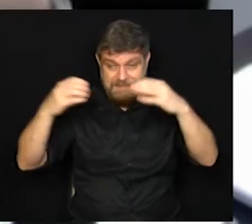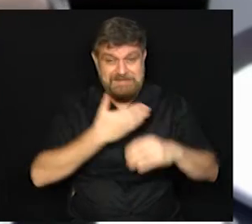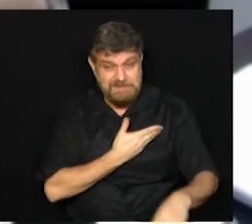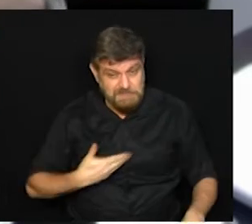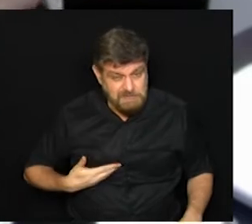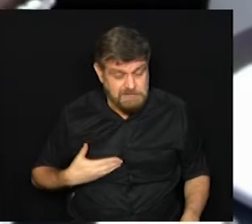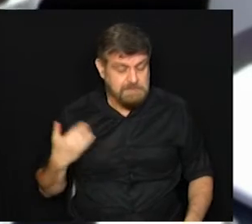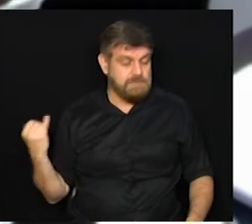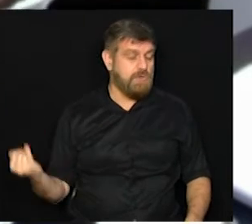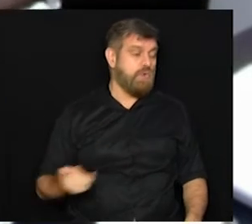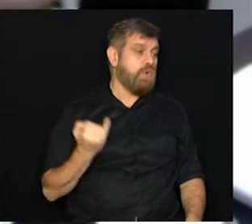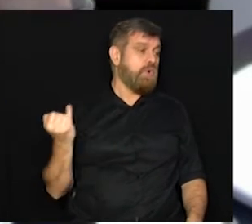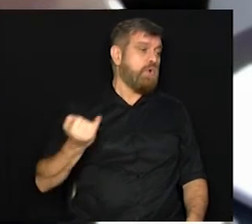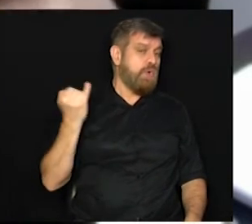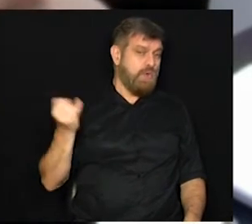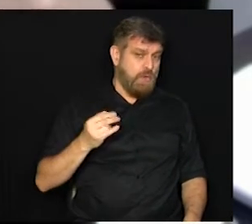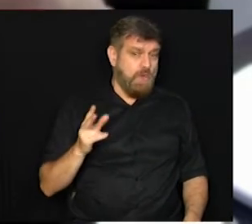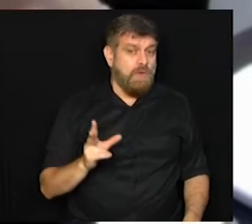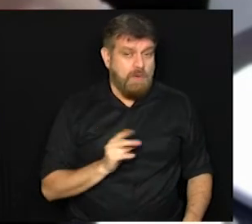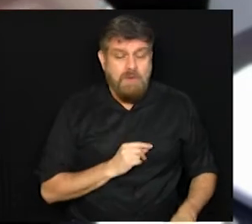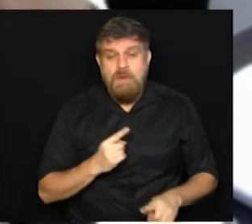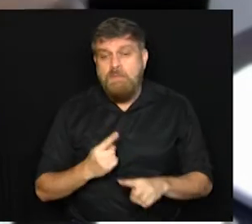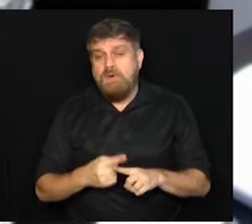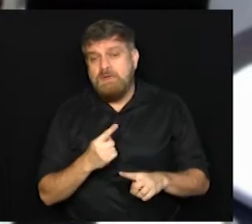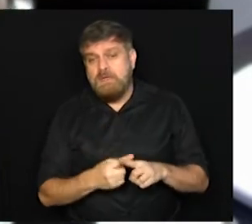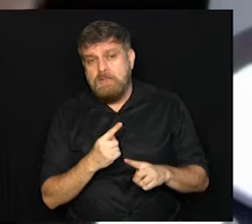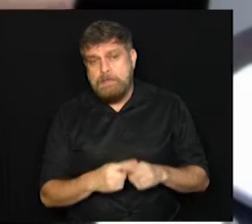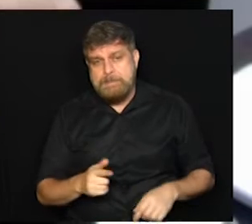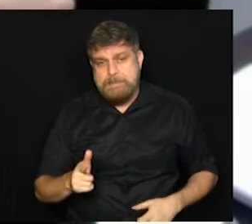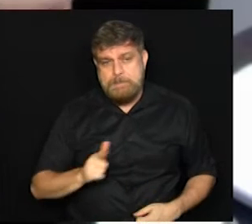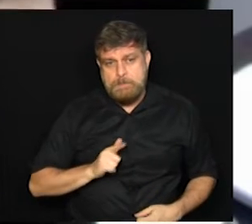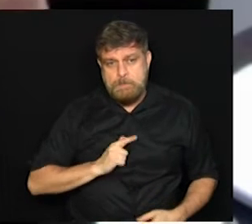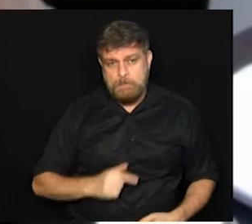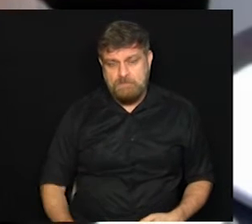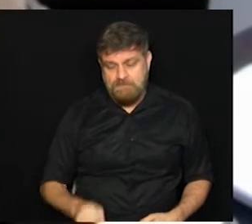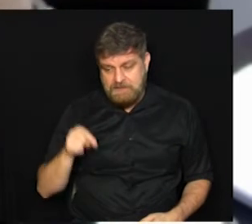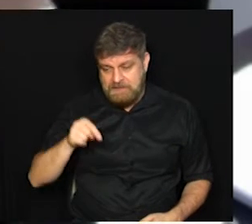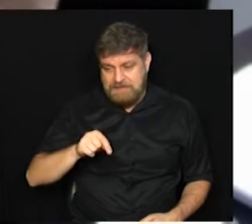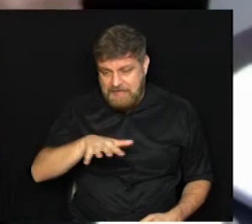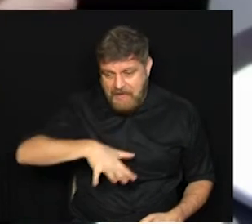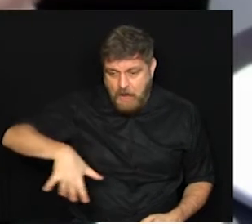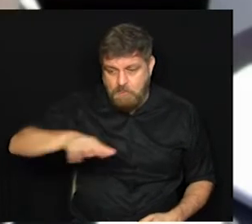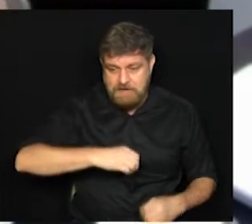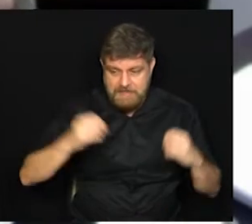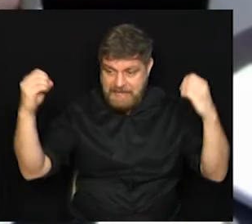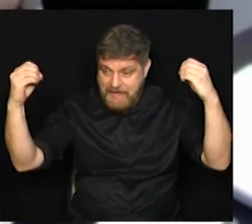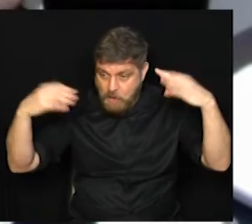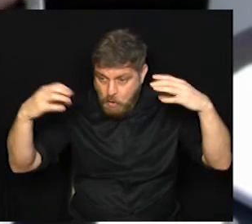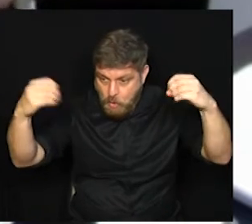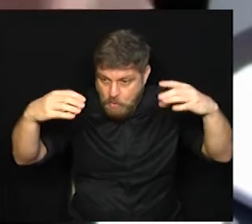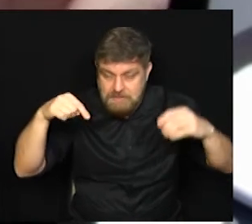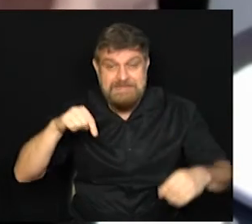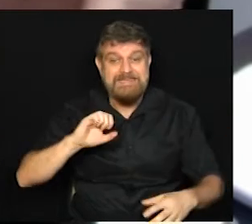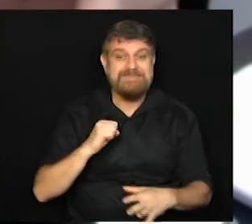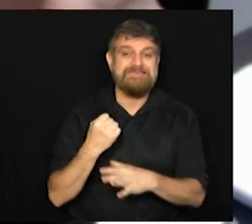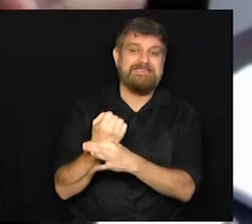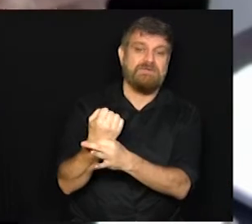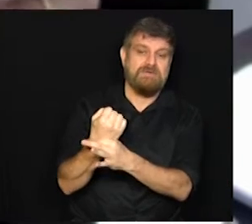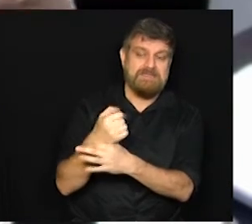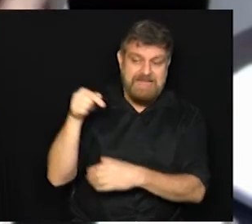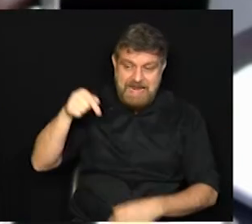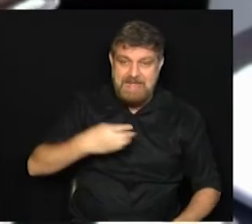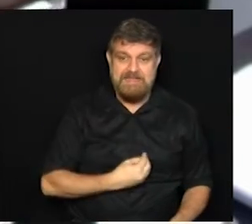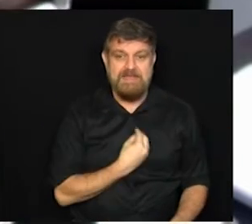extremamente importante, até porque leva vida para o local e segurança, né? Onde tem luz, tem vida,